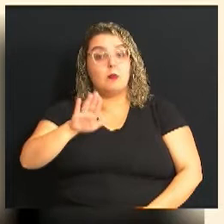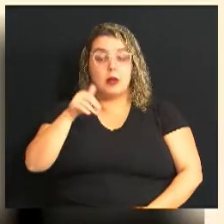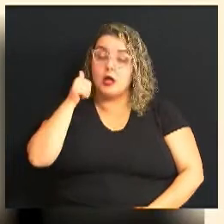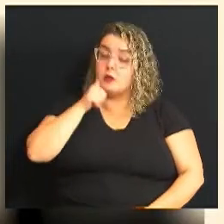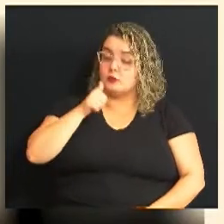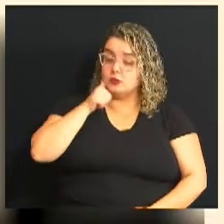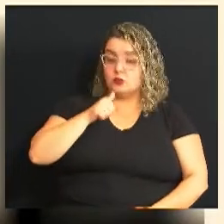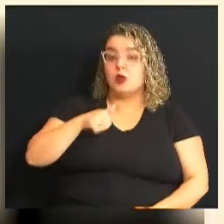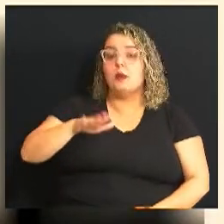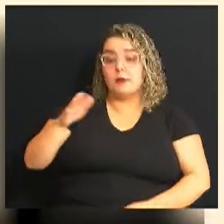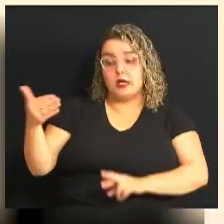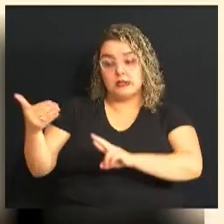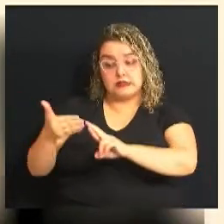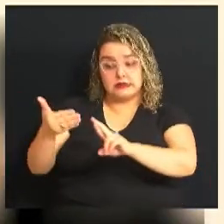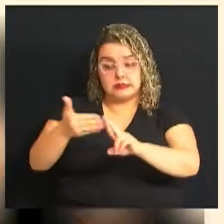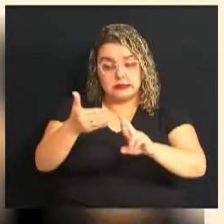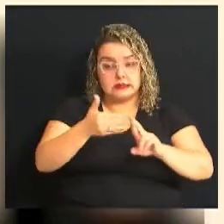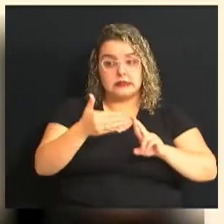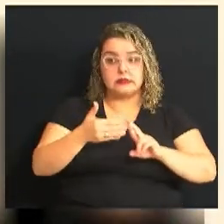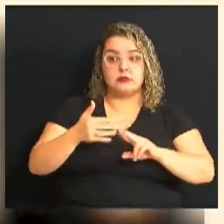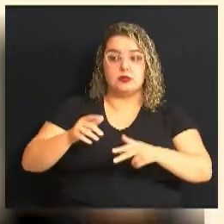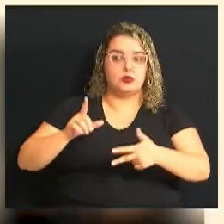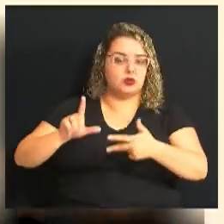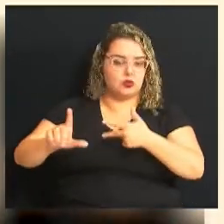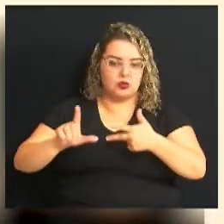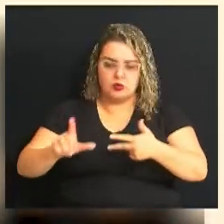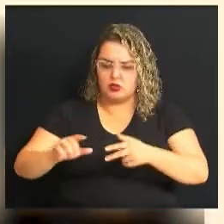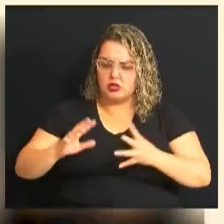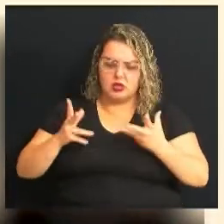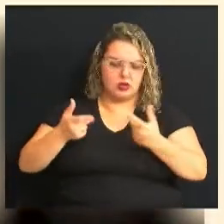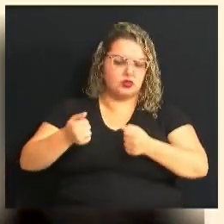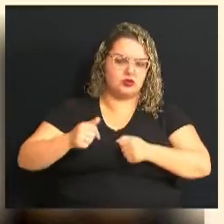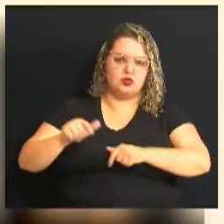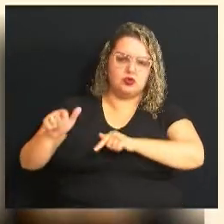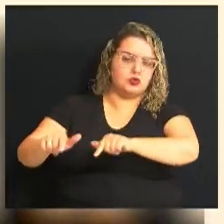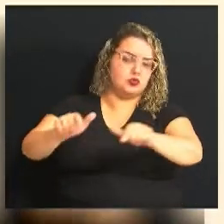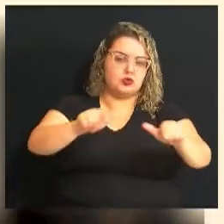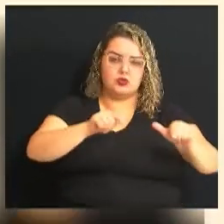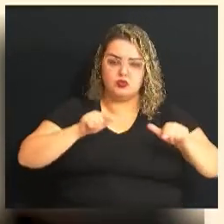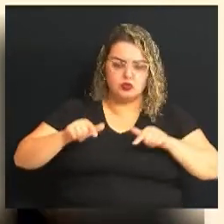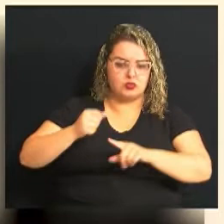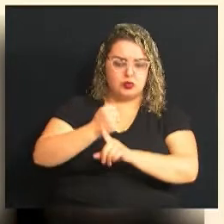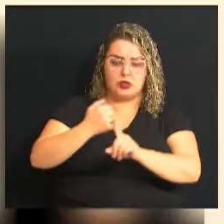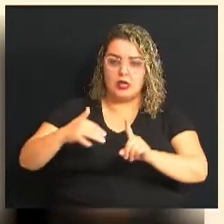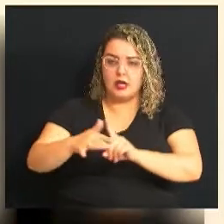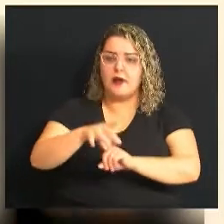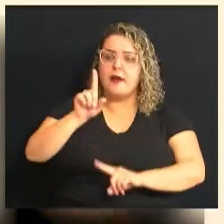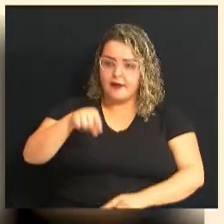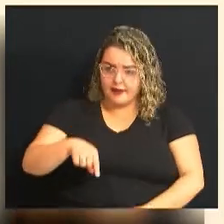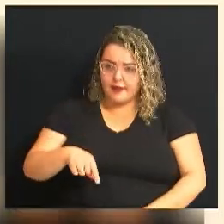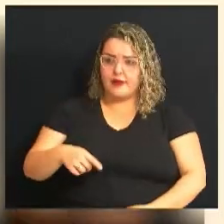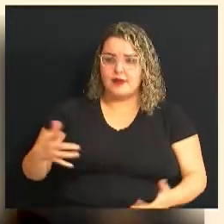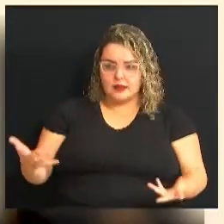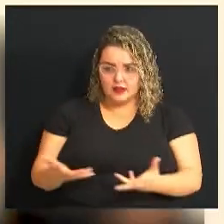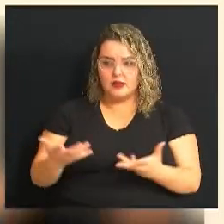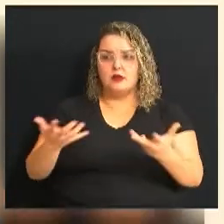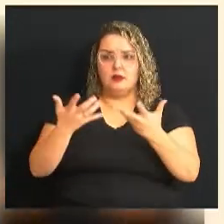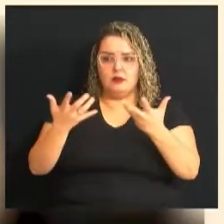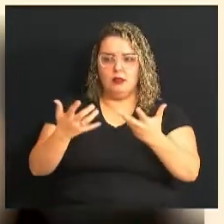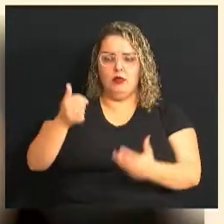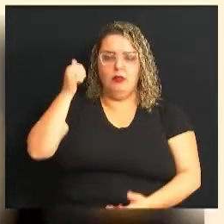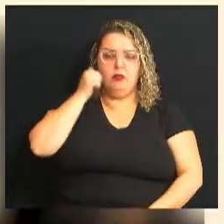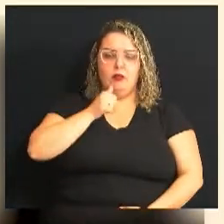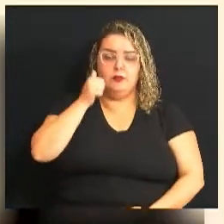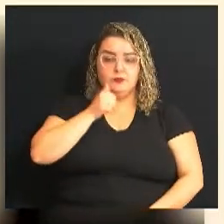mais representatividade no legislativo e em todas as áreas da sociedade. Isso é um incentivo para as